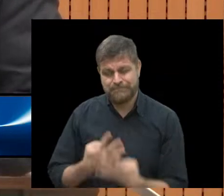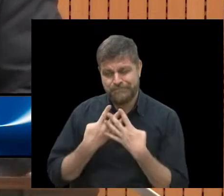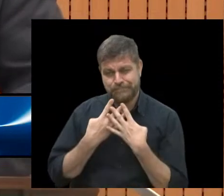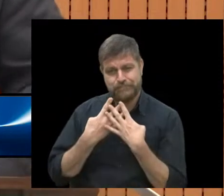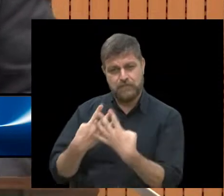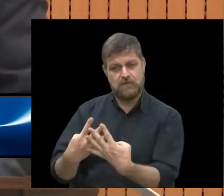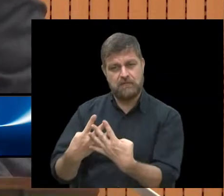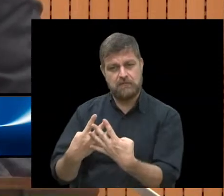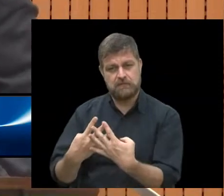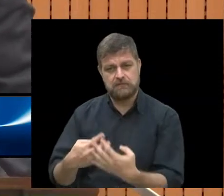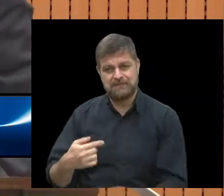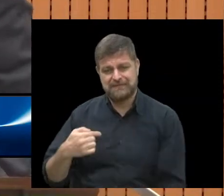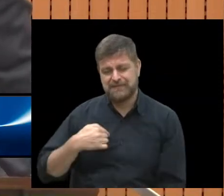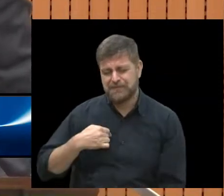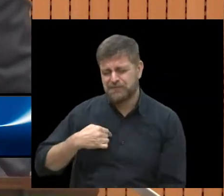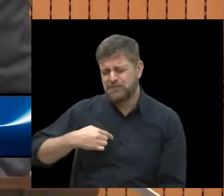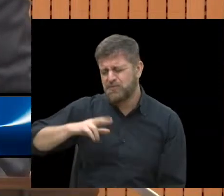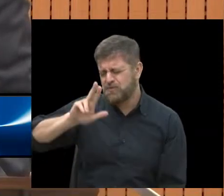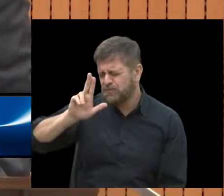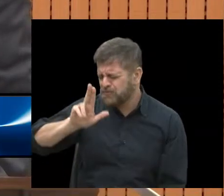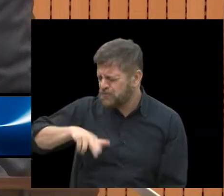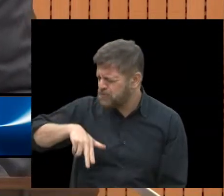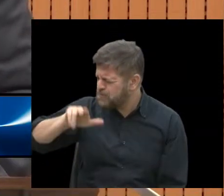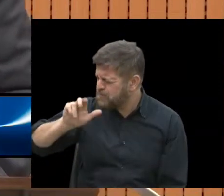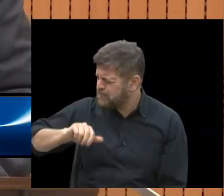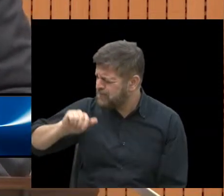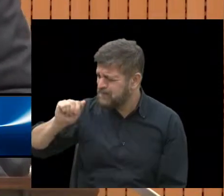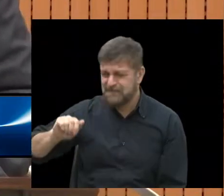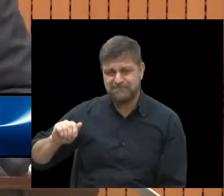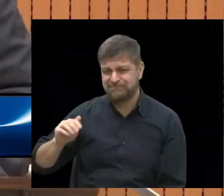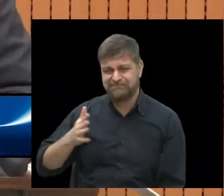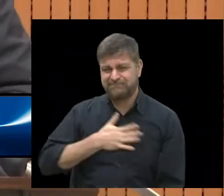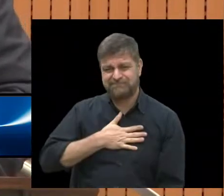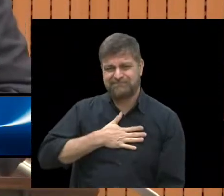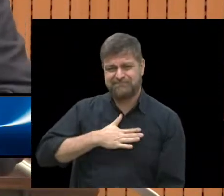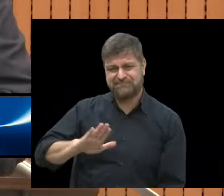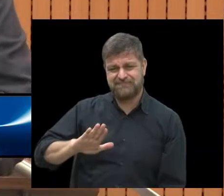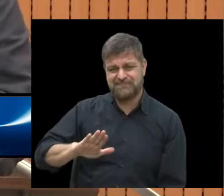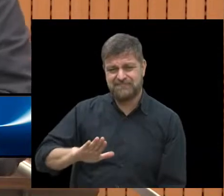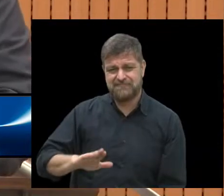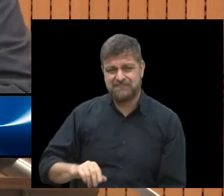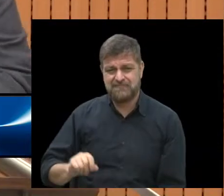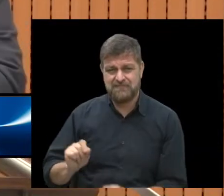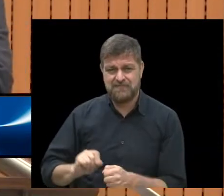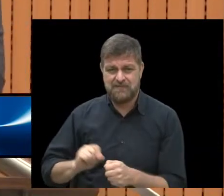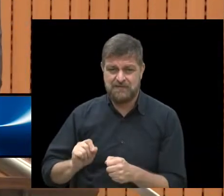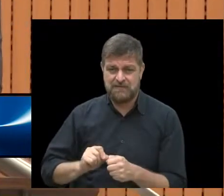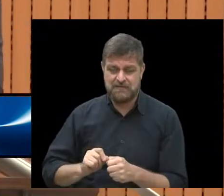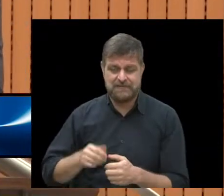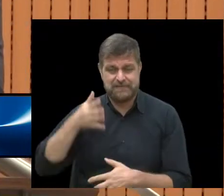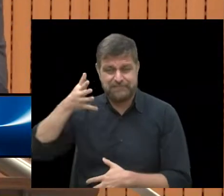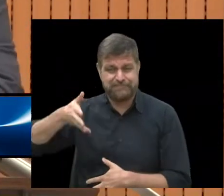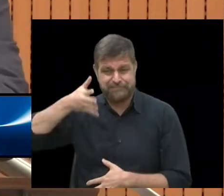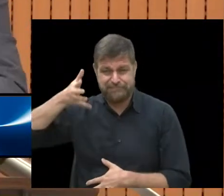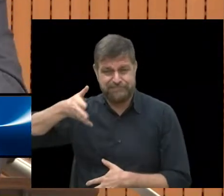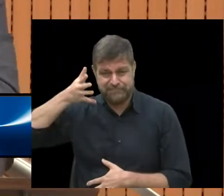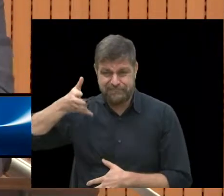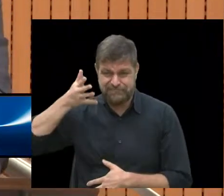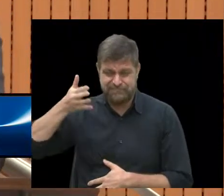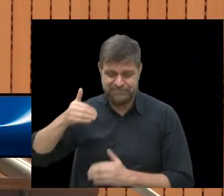que jamais gostaria de fazer o que eu vou falar aqui hoje.